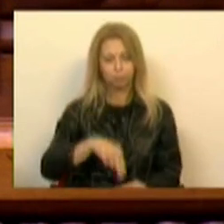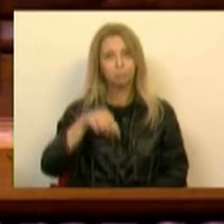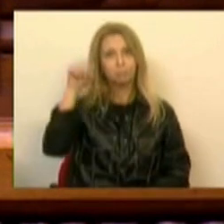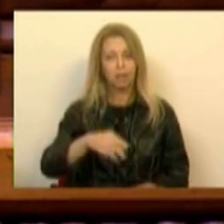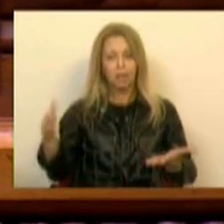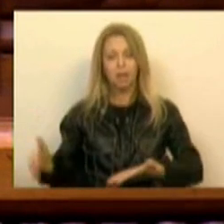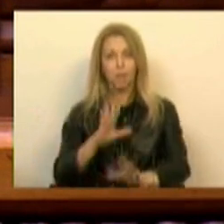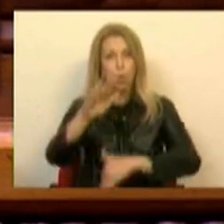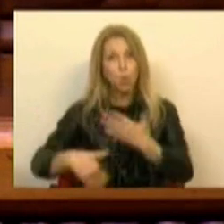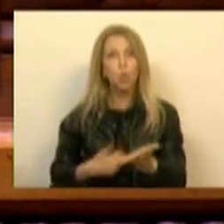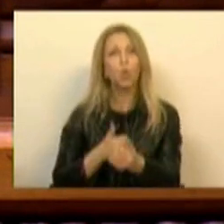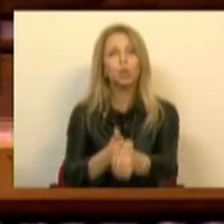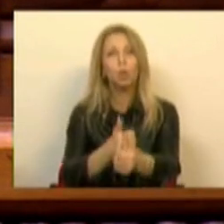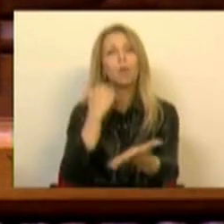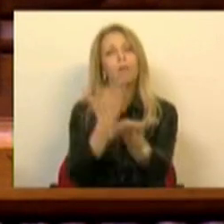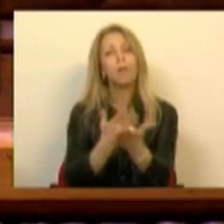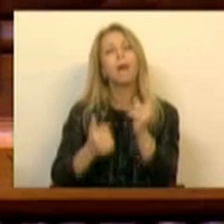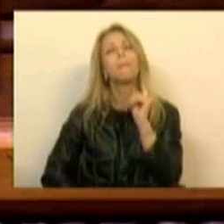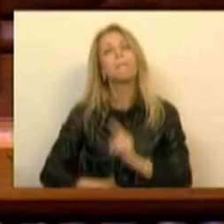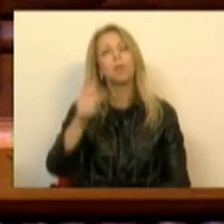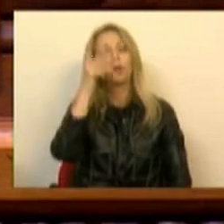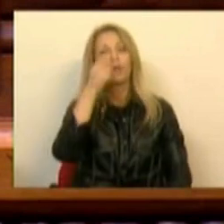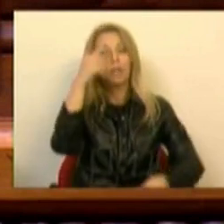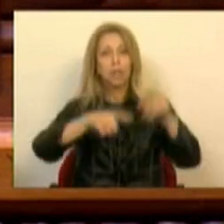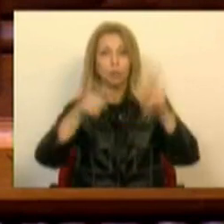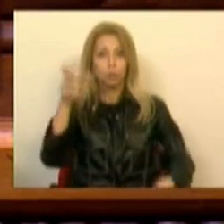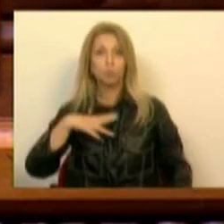vida dos portugueses e a vida das nossas empresas.